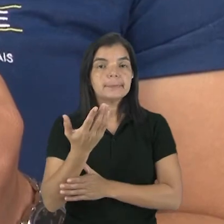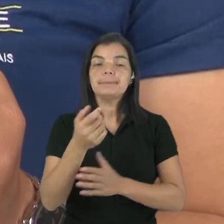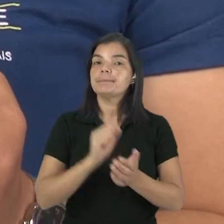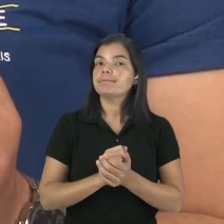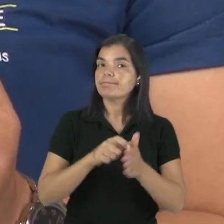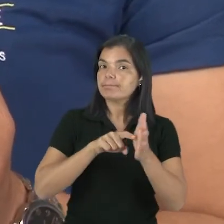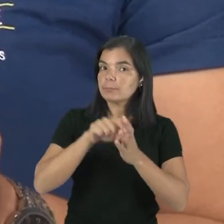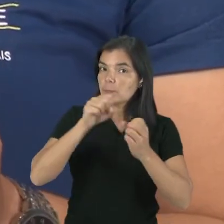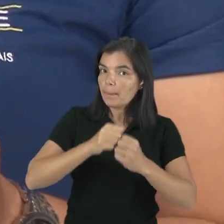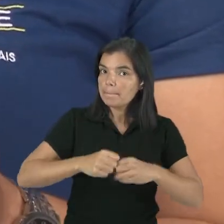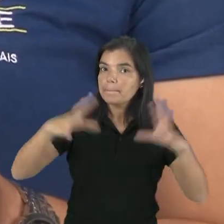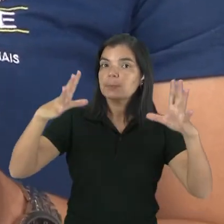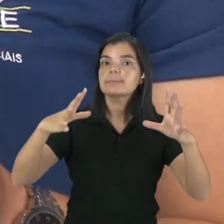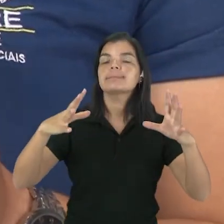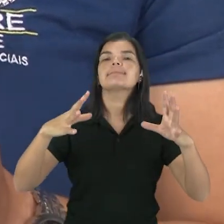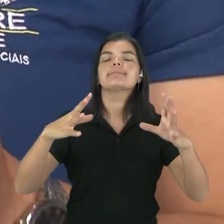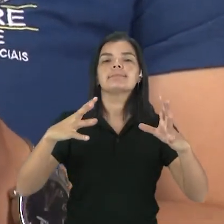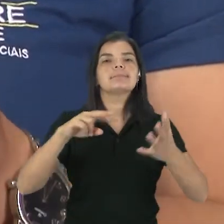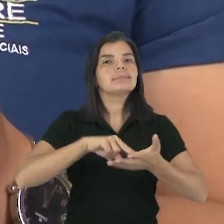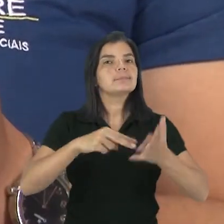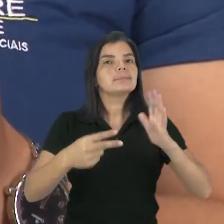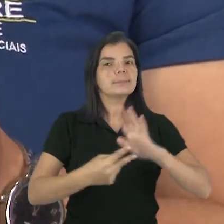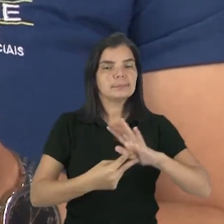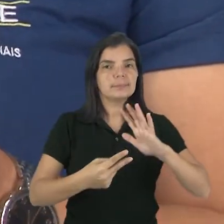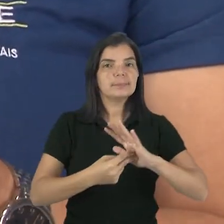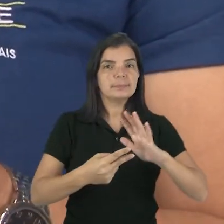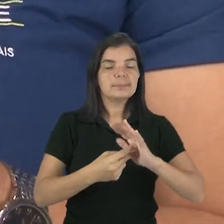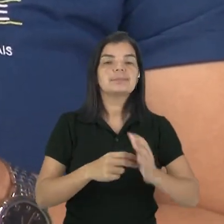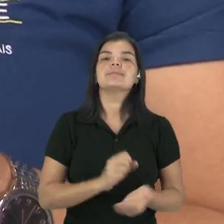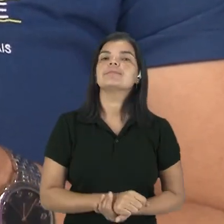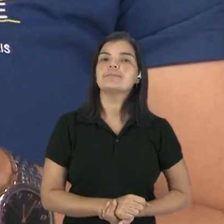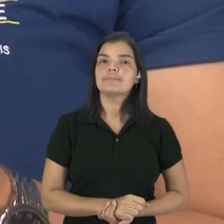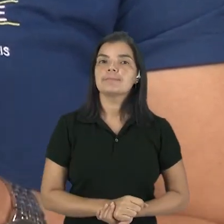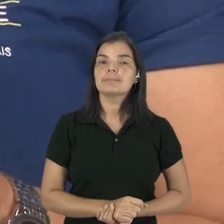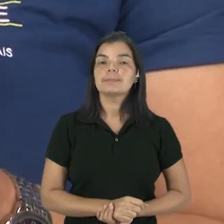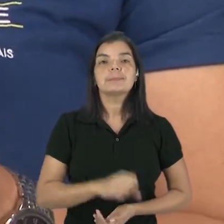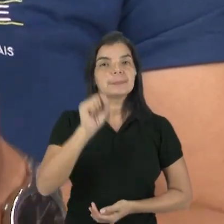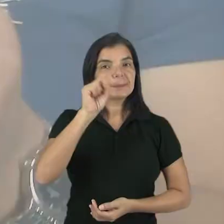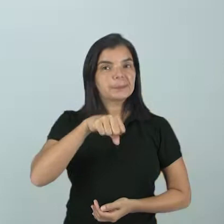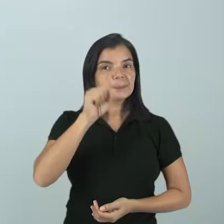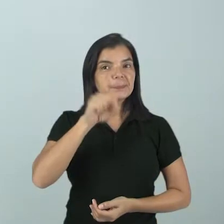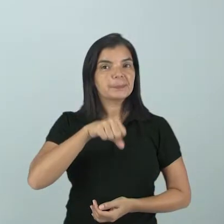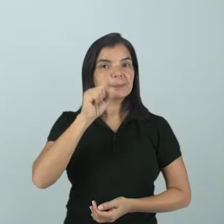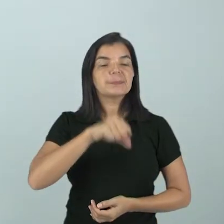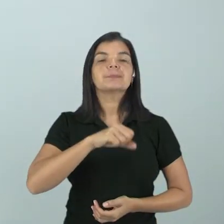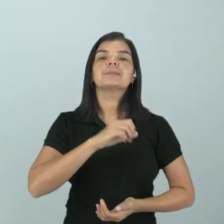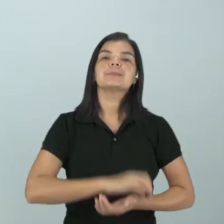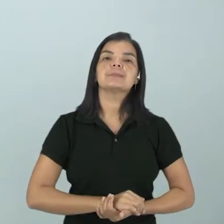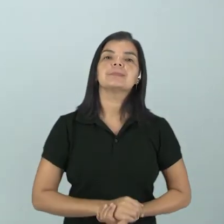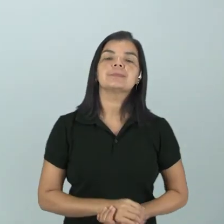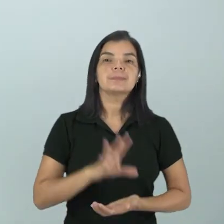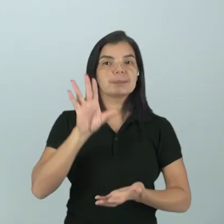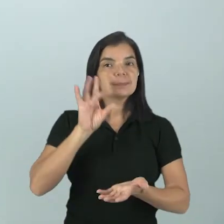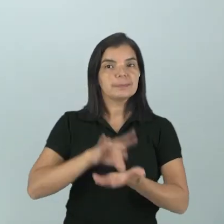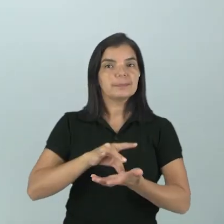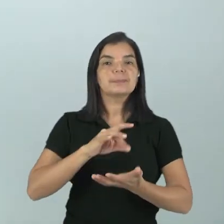uma grande explosão. Então, Big Bang significa grande explosão. Sim, é uma afirmativa